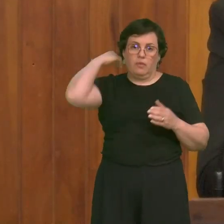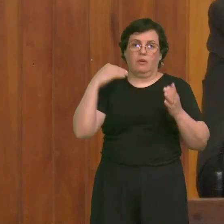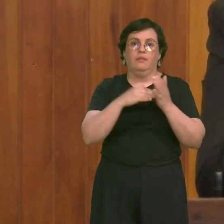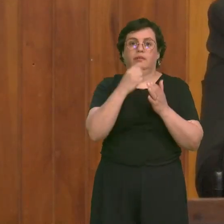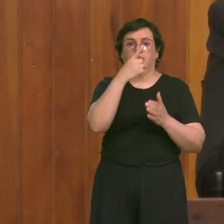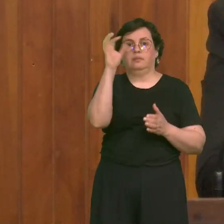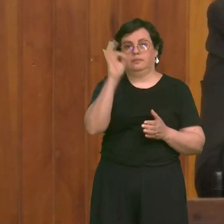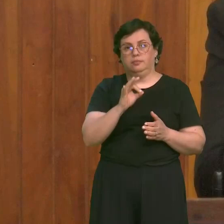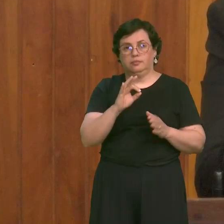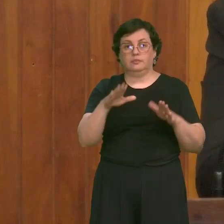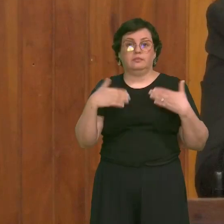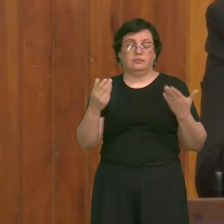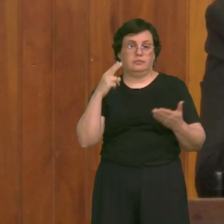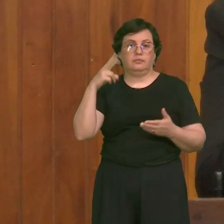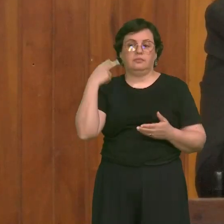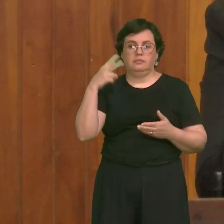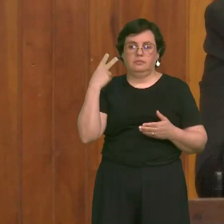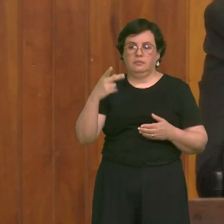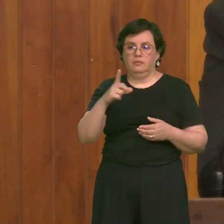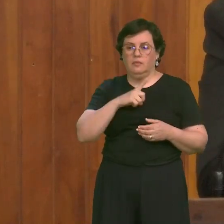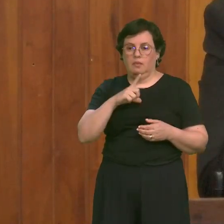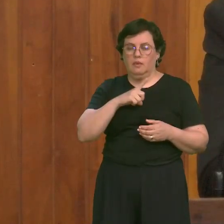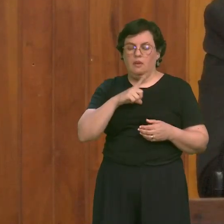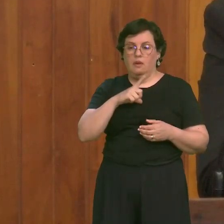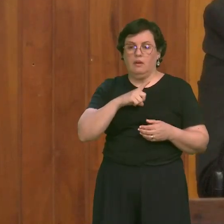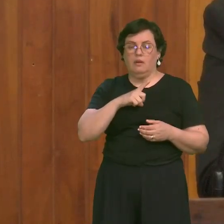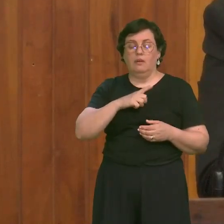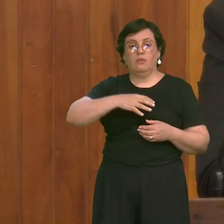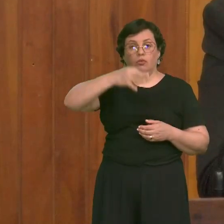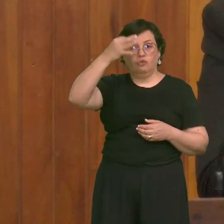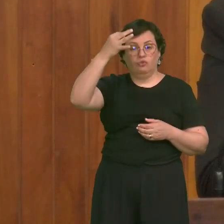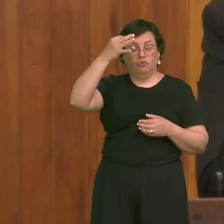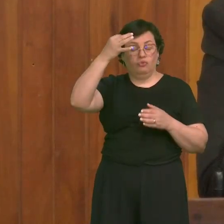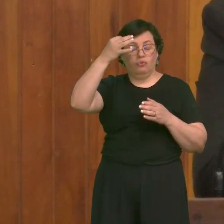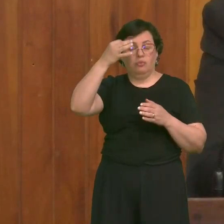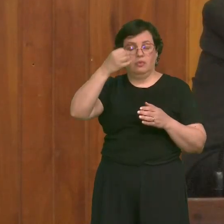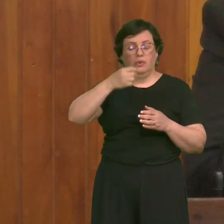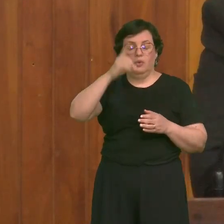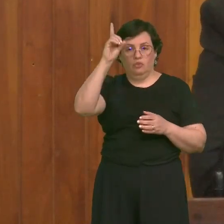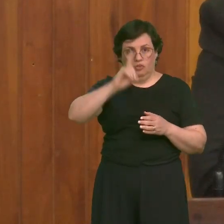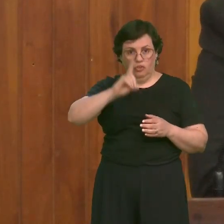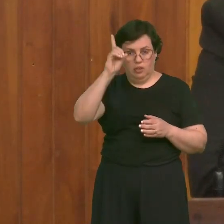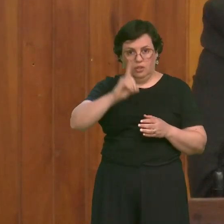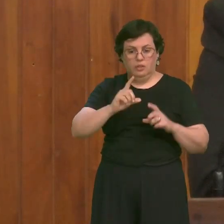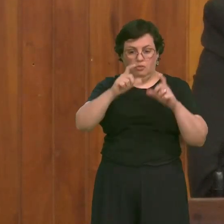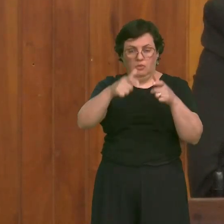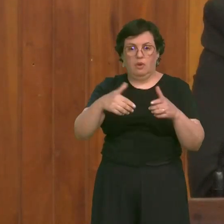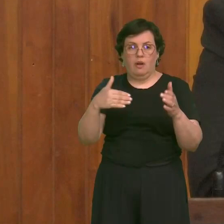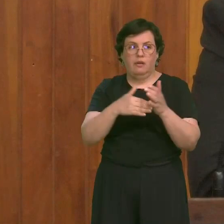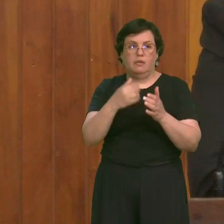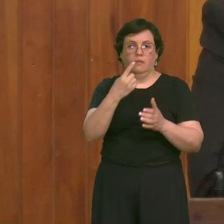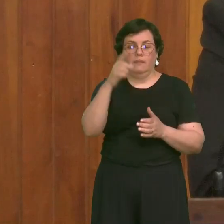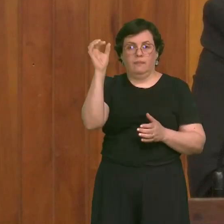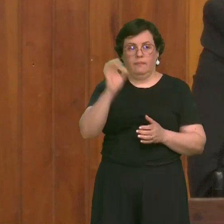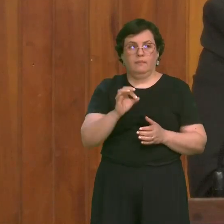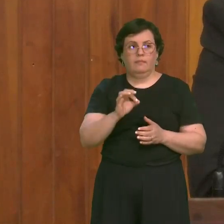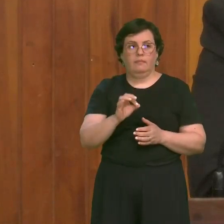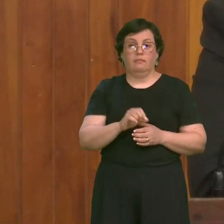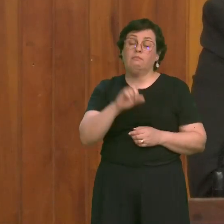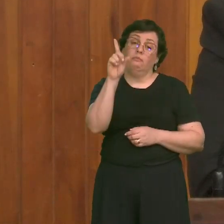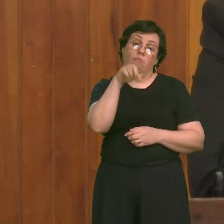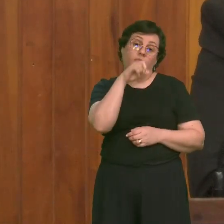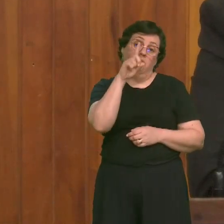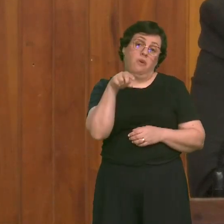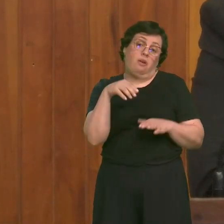1%. então a gente o vereador tem o direito constitucional de colocar até um por cento e ponto final Vet